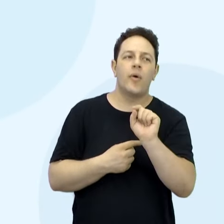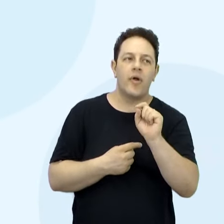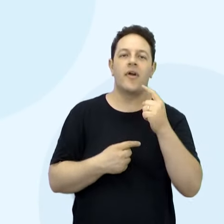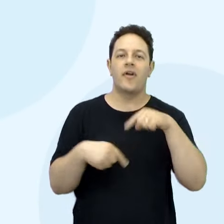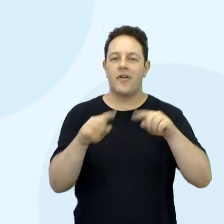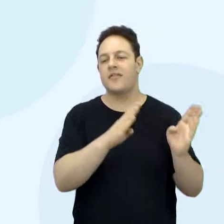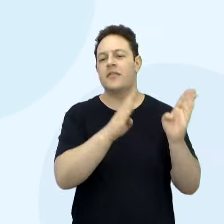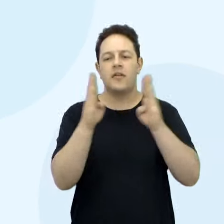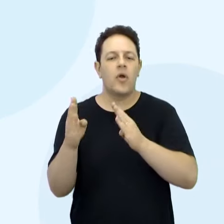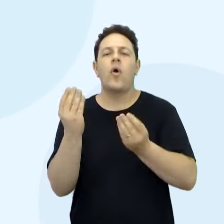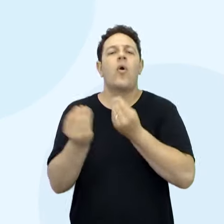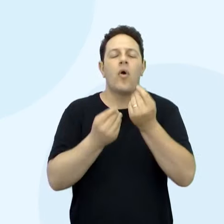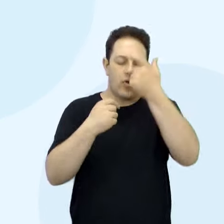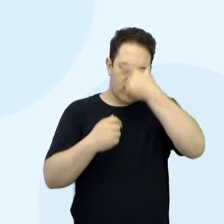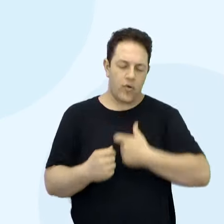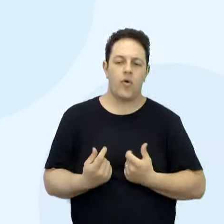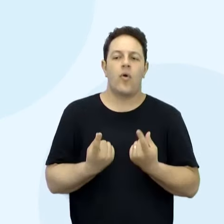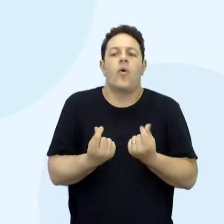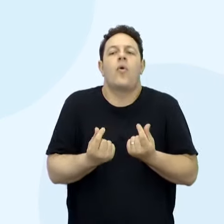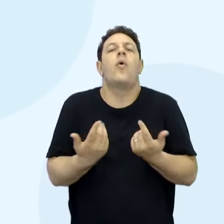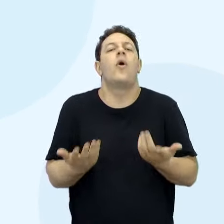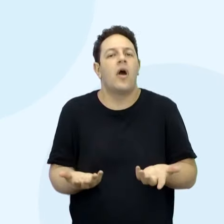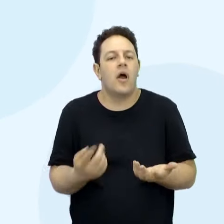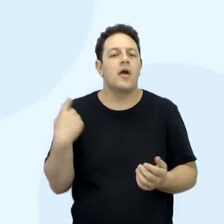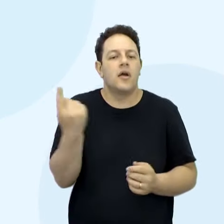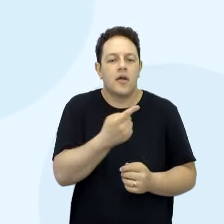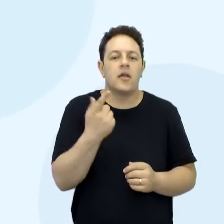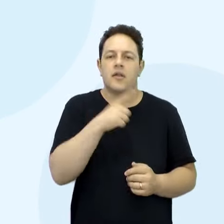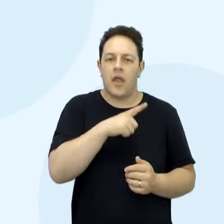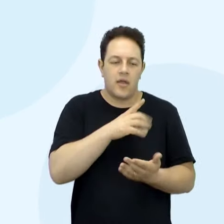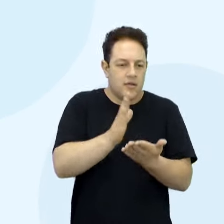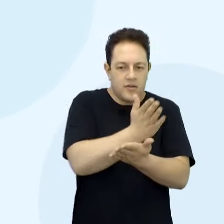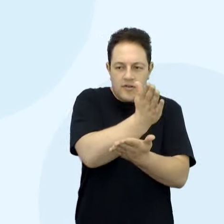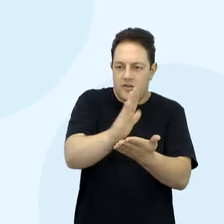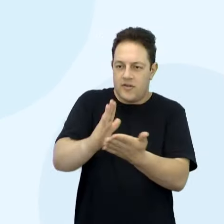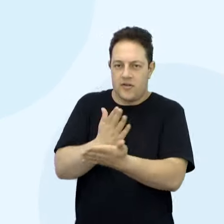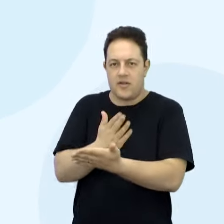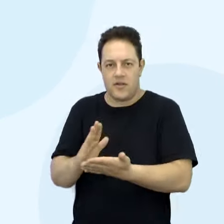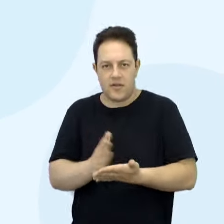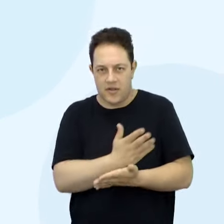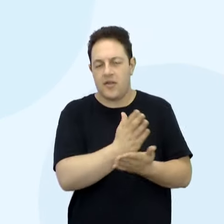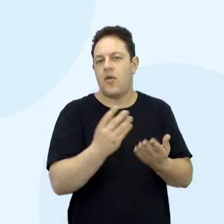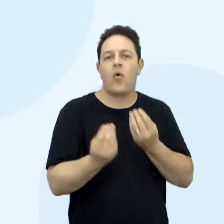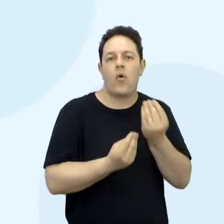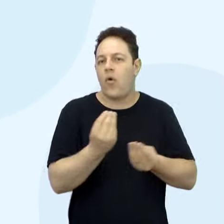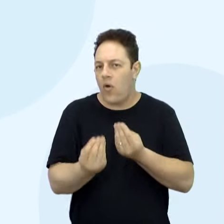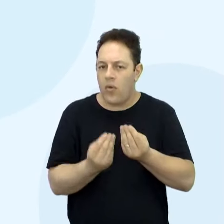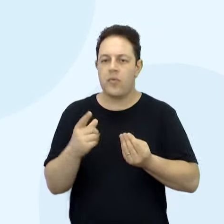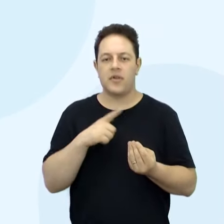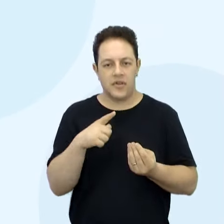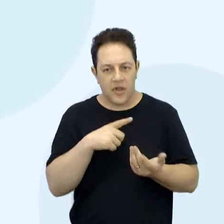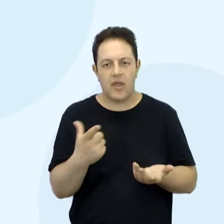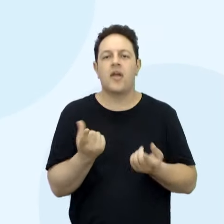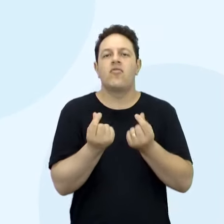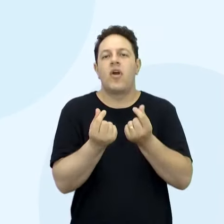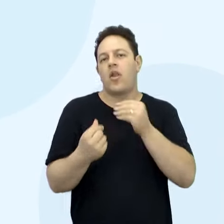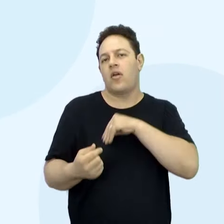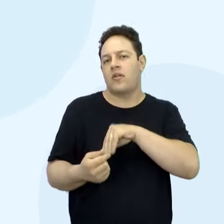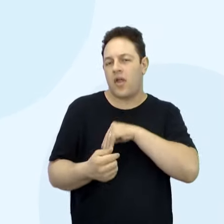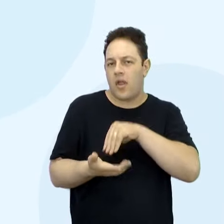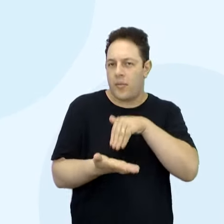viu aí quanto a gente custa, a gente viu como a gente é subdividido em classes sociais, né? Com o valor do nosso